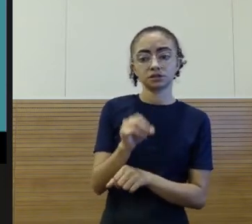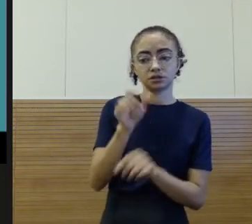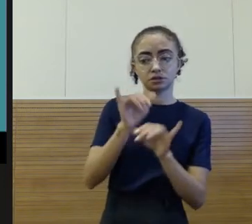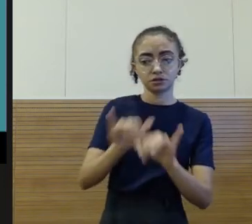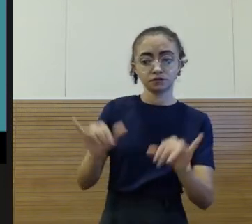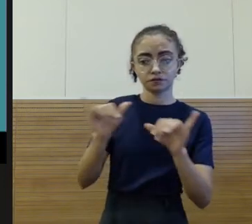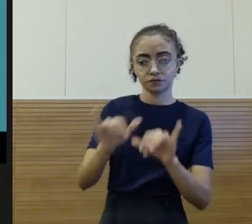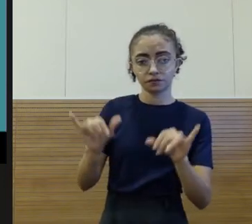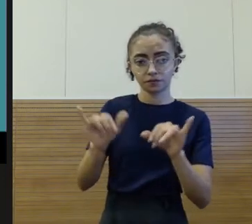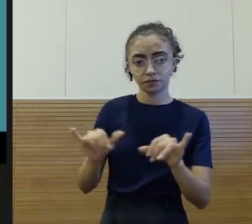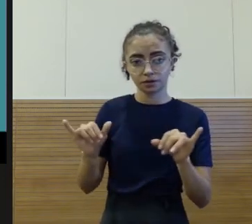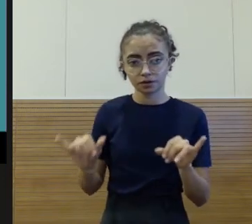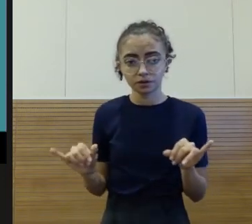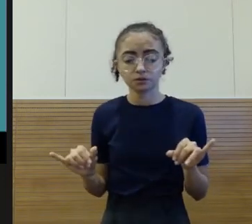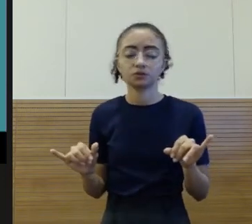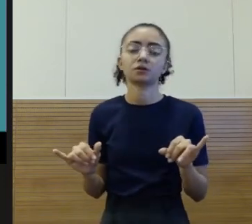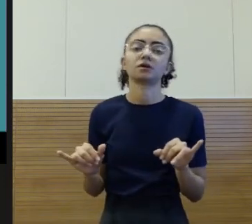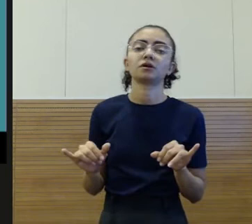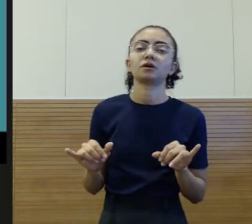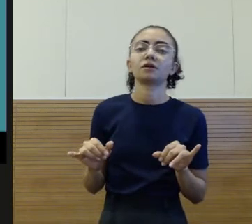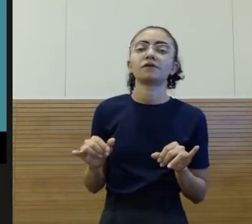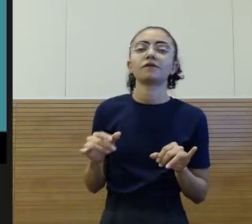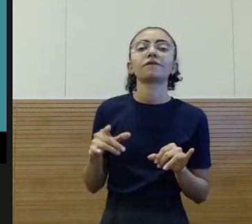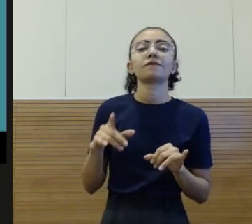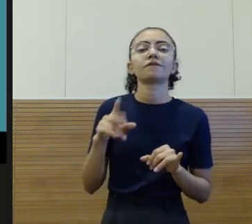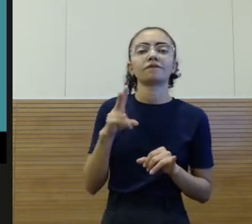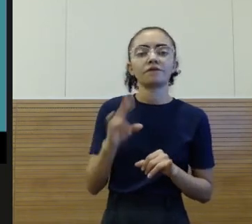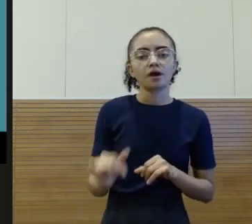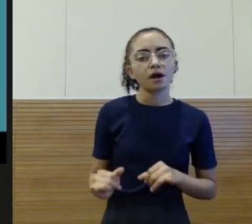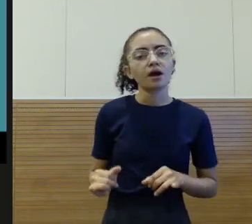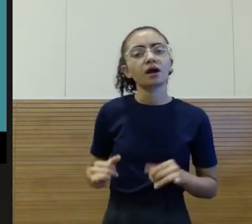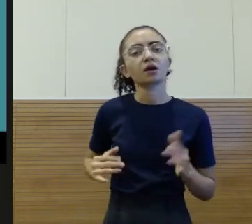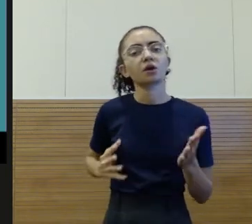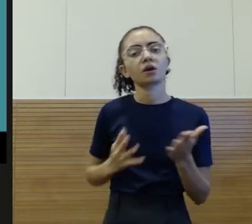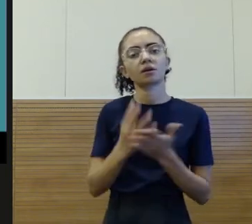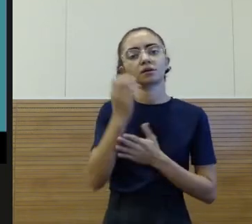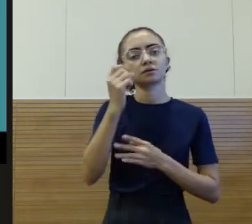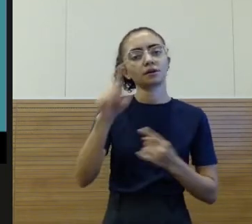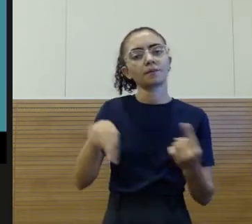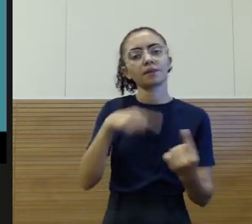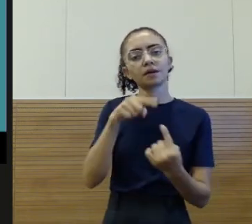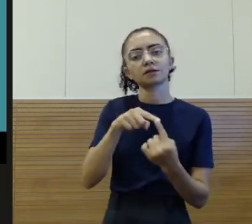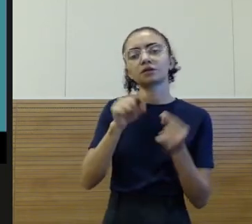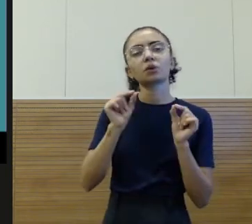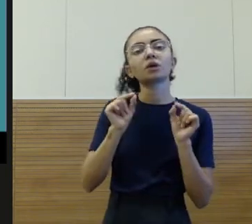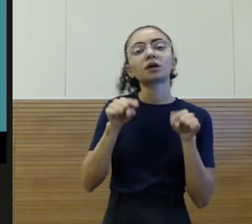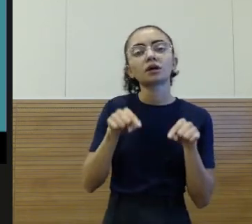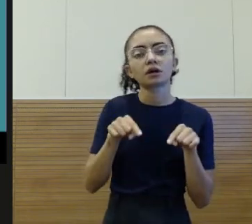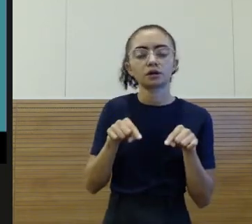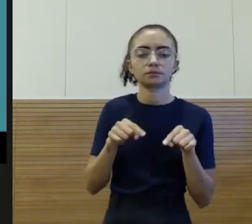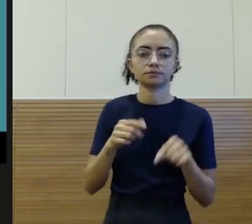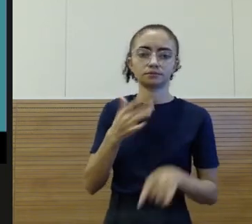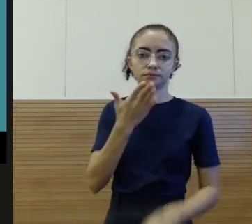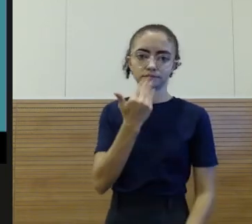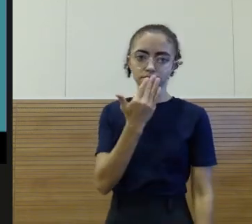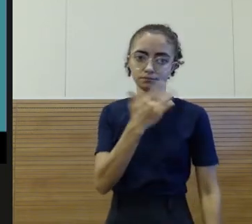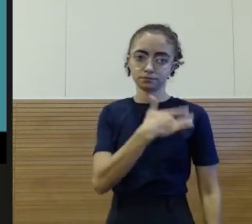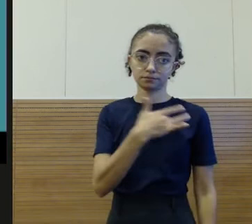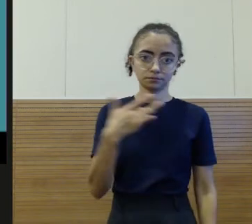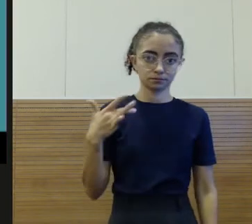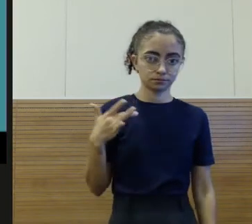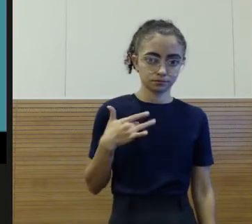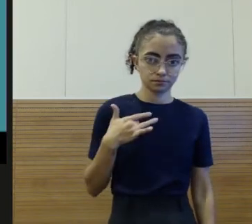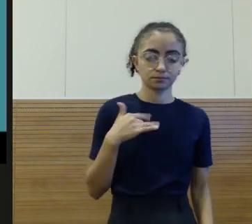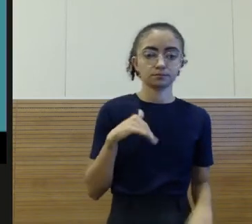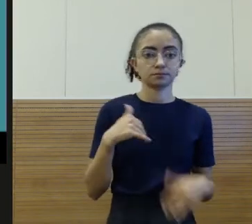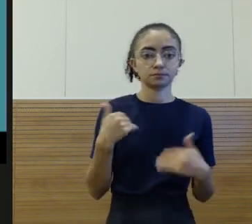implementávamos aqui e vamos alcançar a meta final, que é uma alimentação saudável. E então, aí onde nós devemos